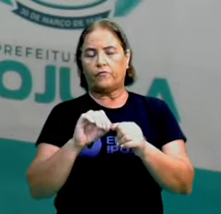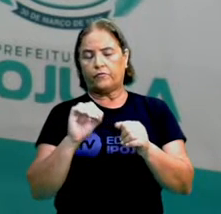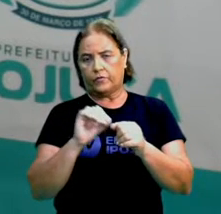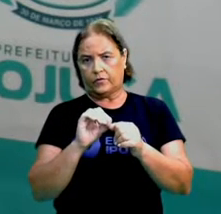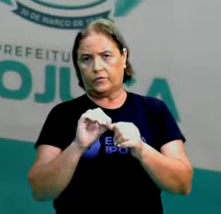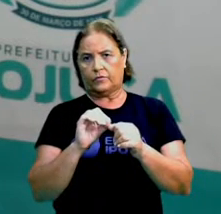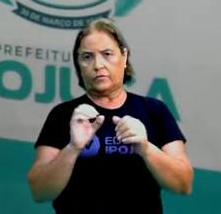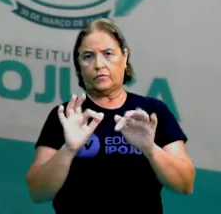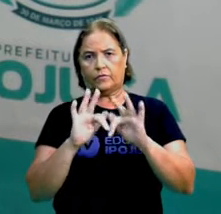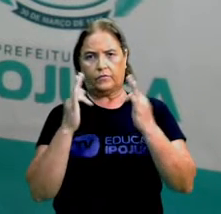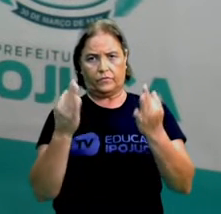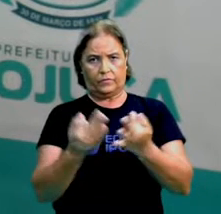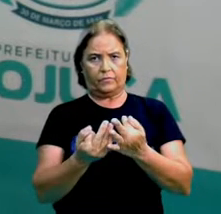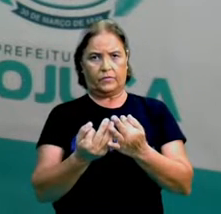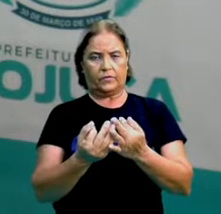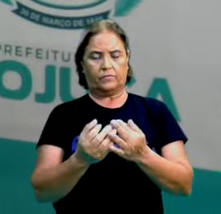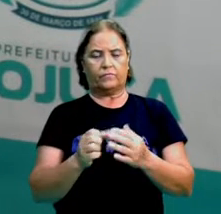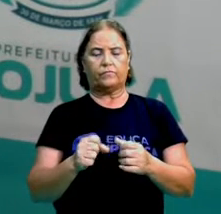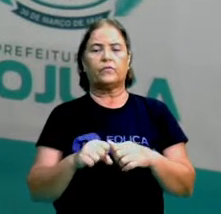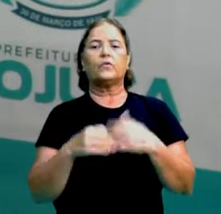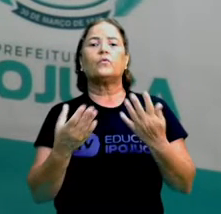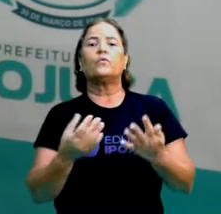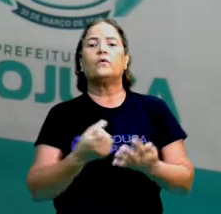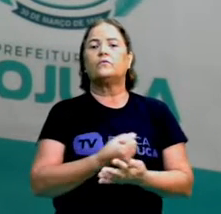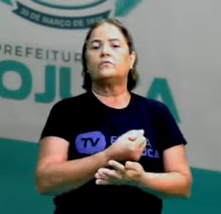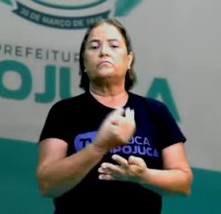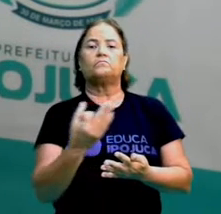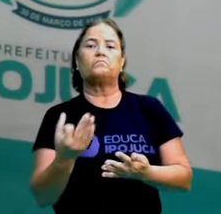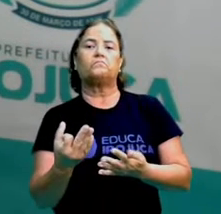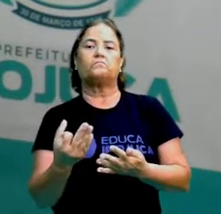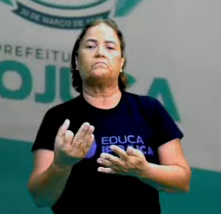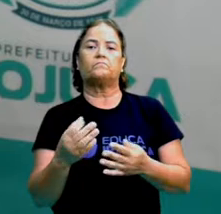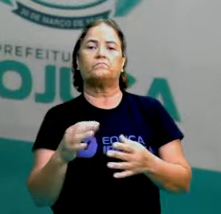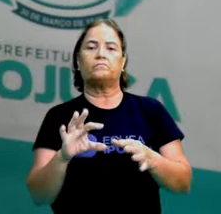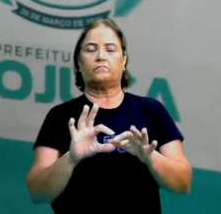Quais seriam os tipos de família? Vejamos alguns.